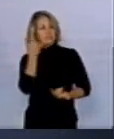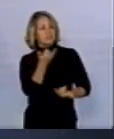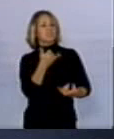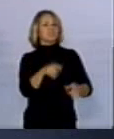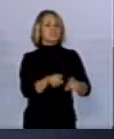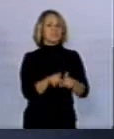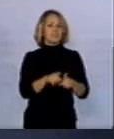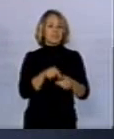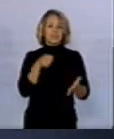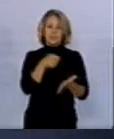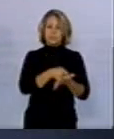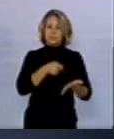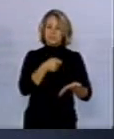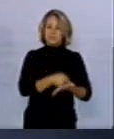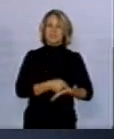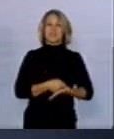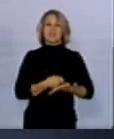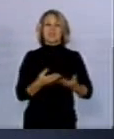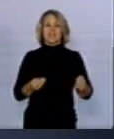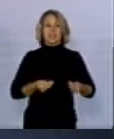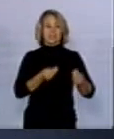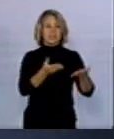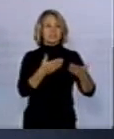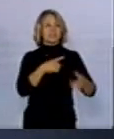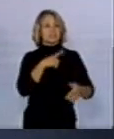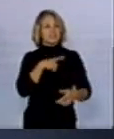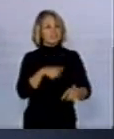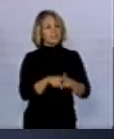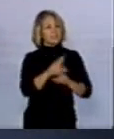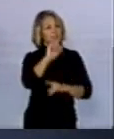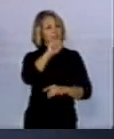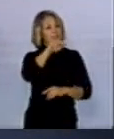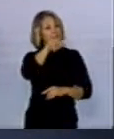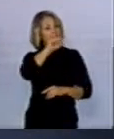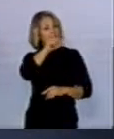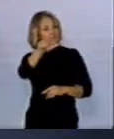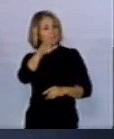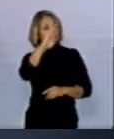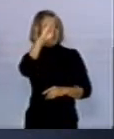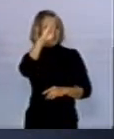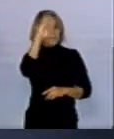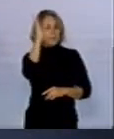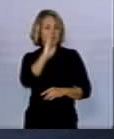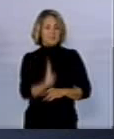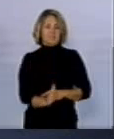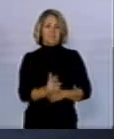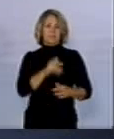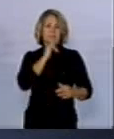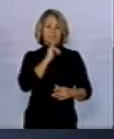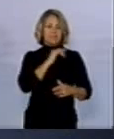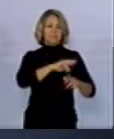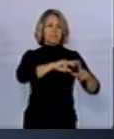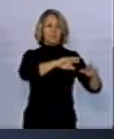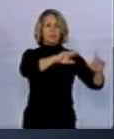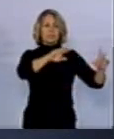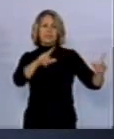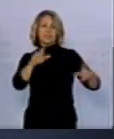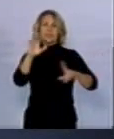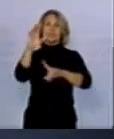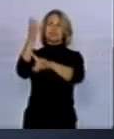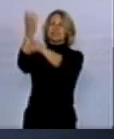carregamento obrigatório e a oferta do Canal Brasil. Enquanto todas as demais tecnologias, ou seja, micro-ondas,